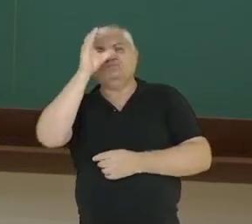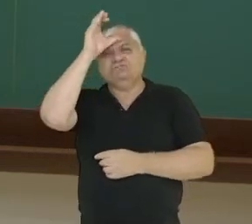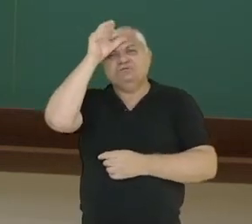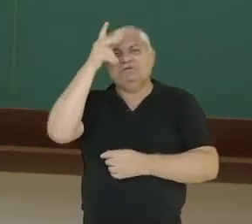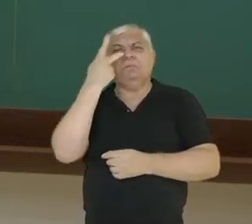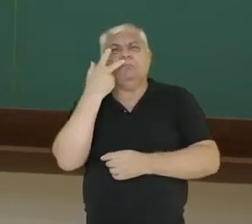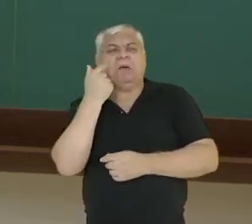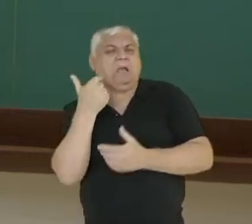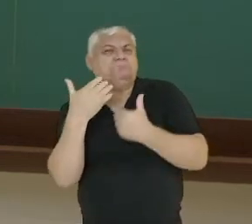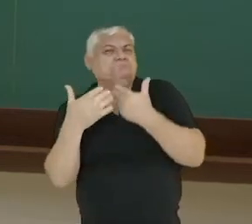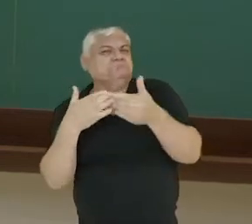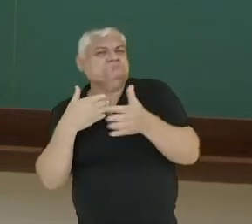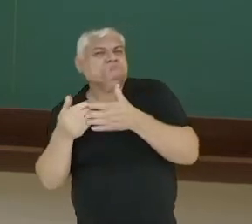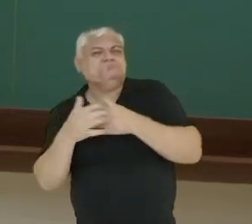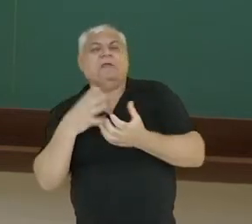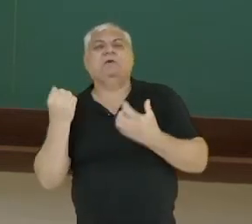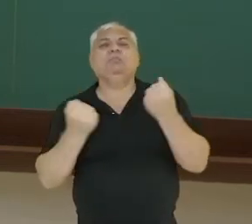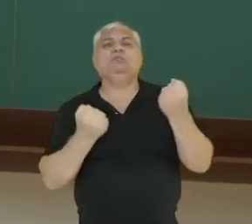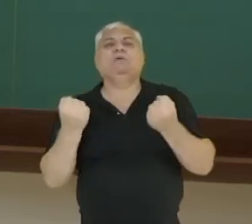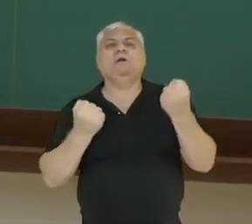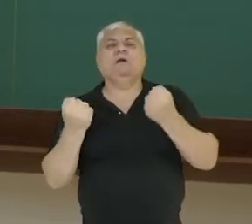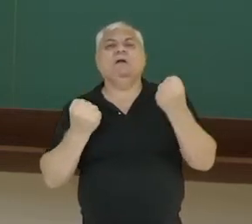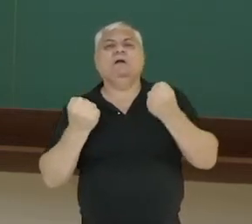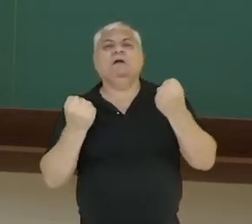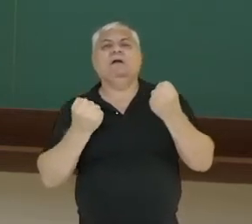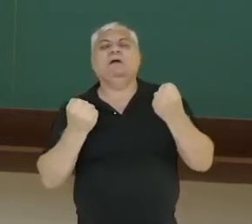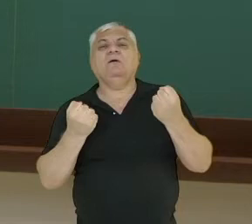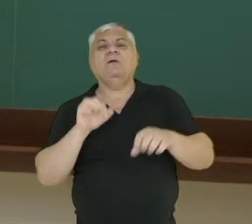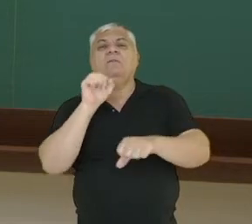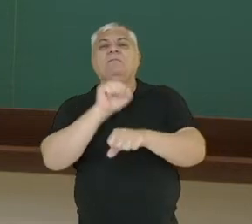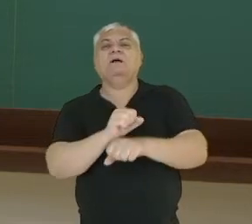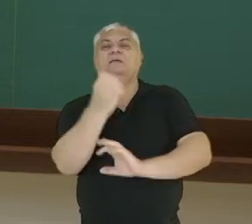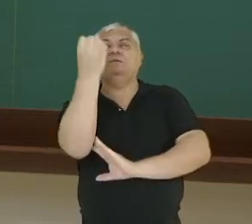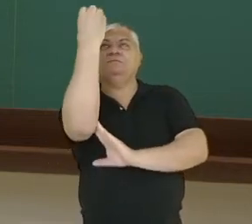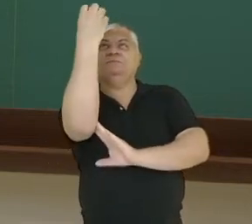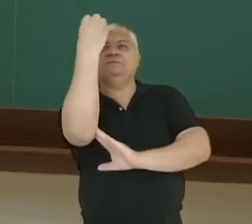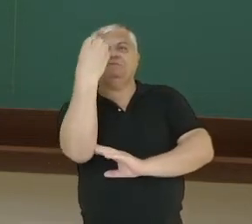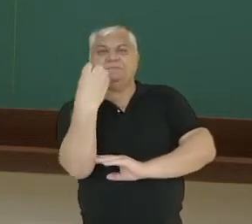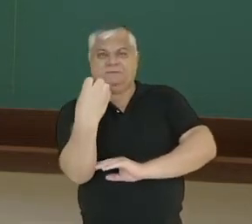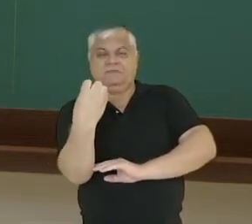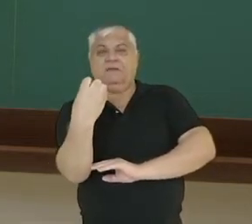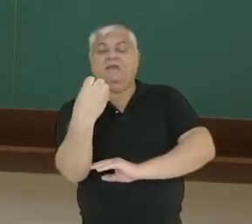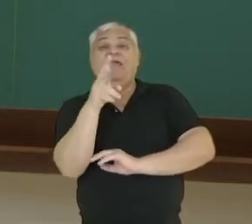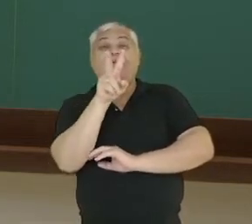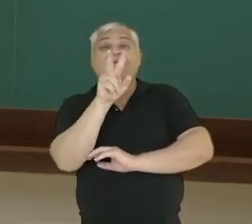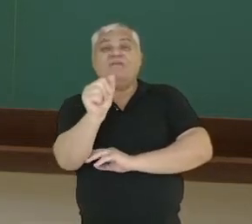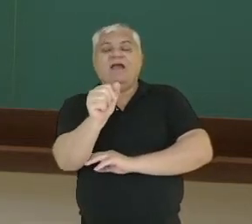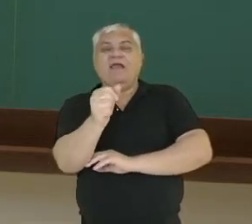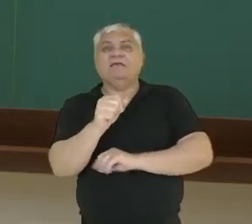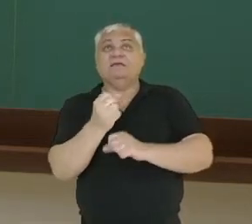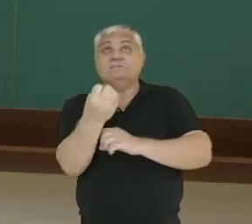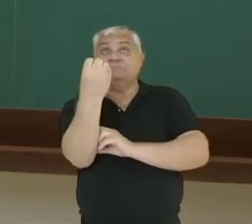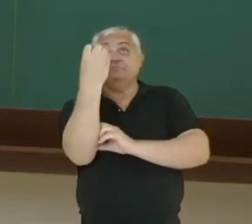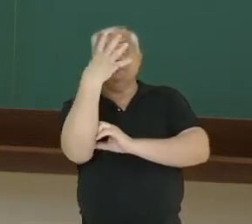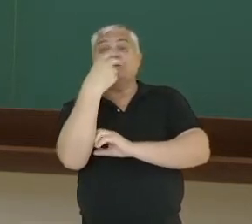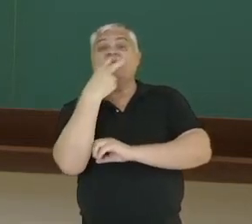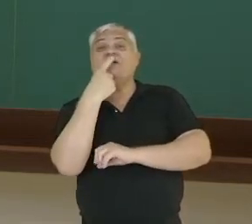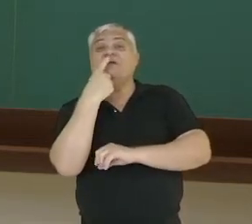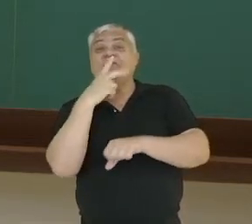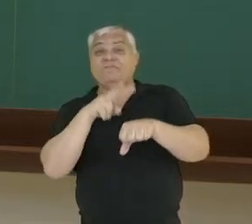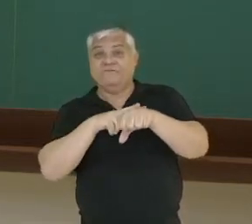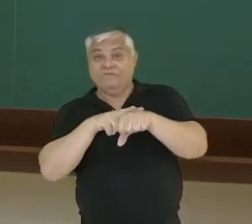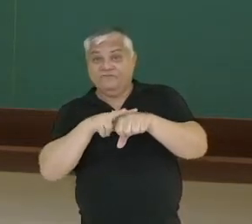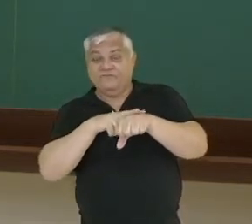seu pai, no carro, está parado no semáforo e o carro vai começar a andar e para ele